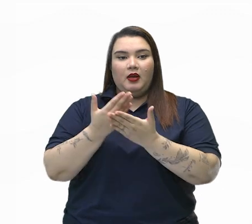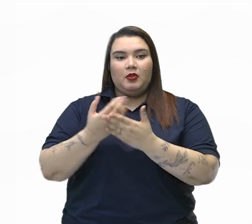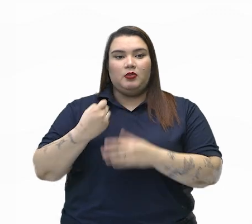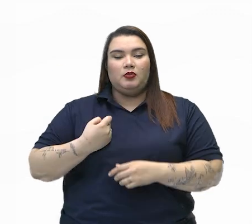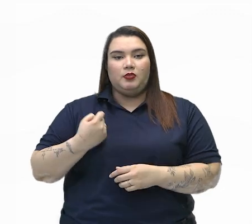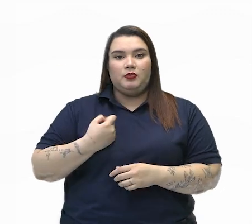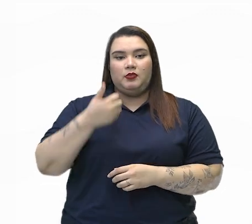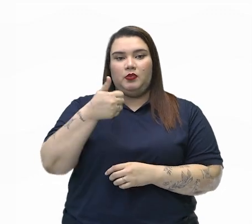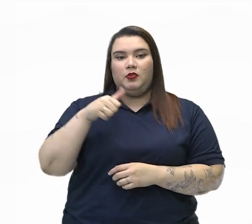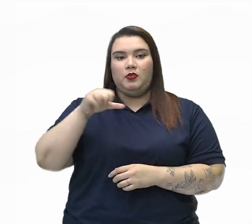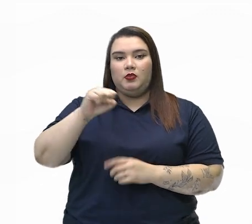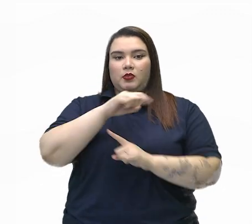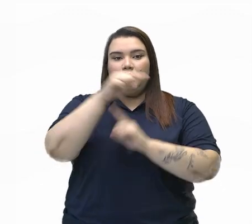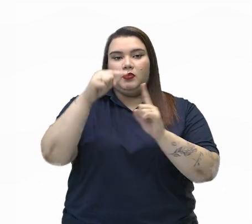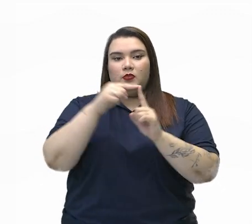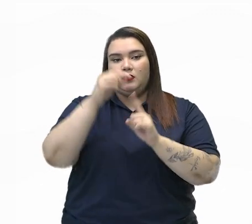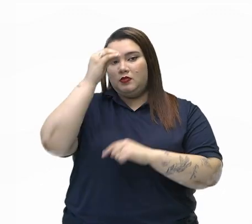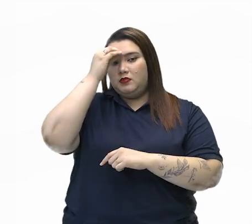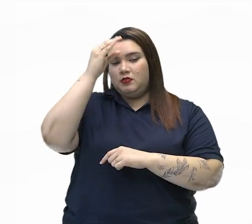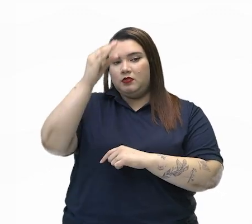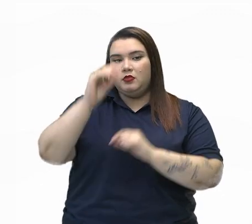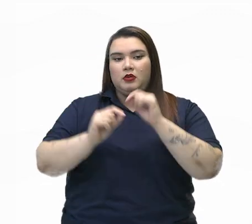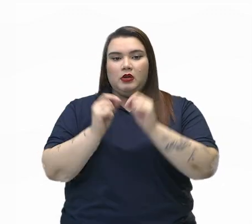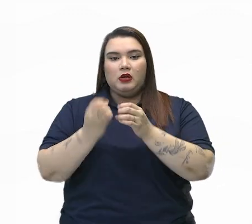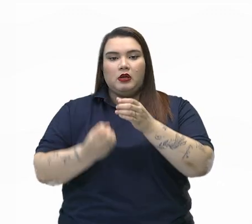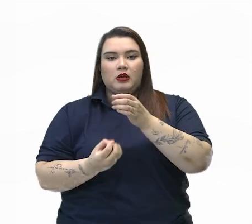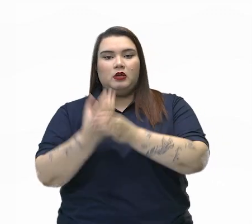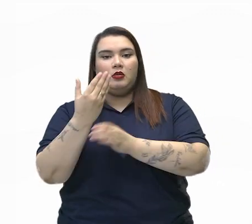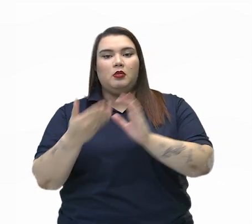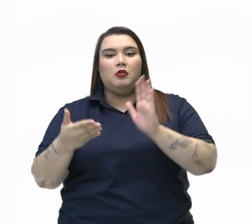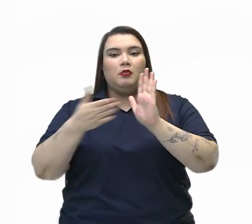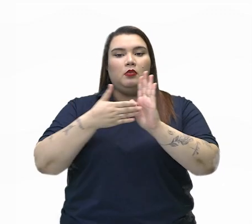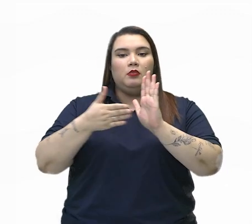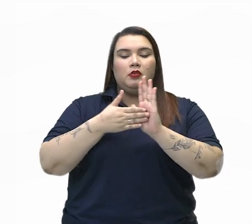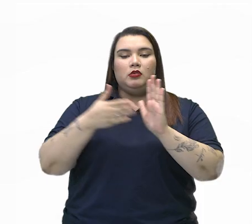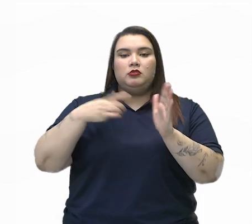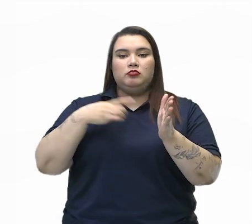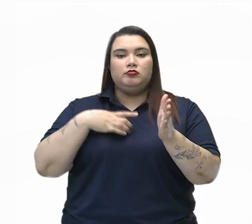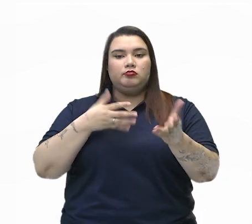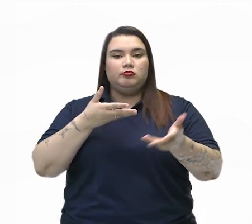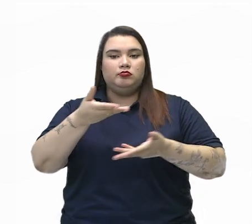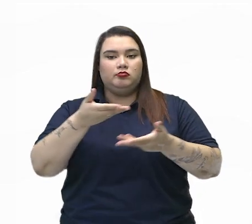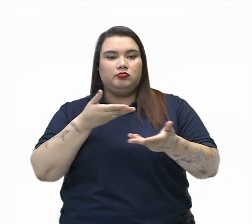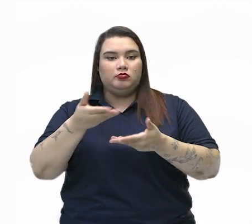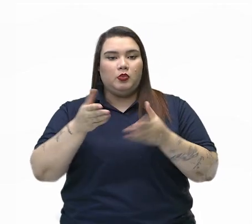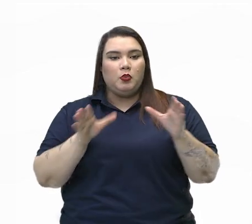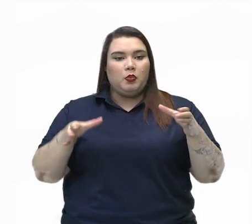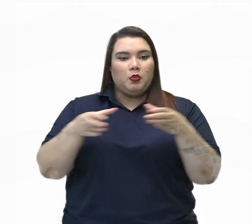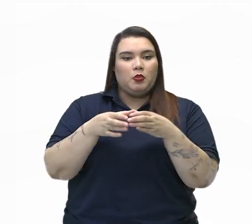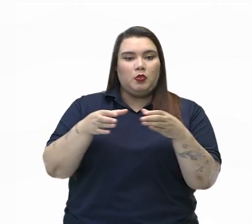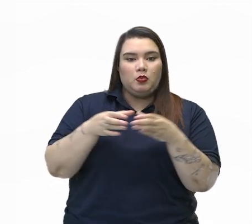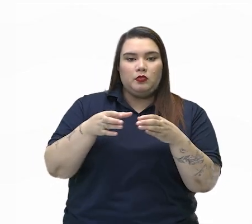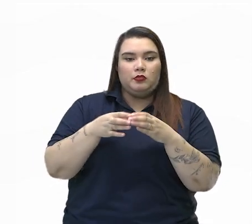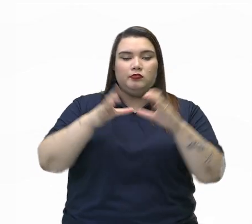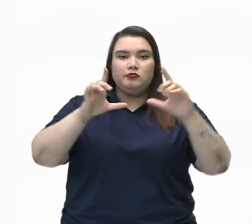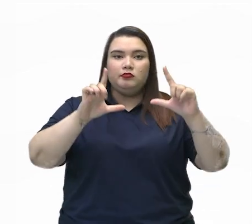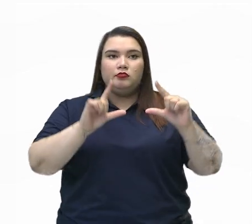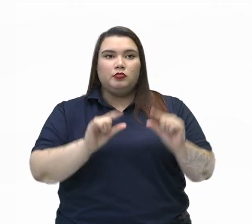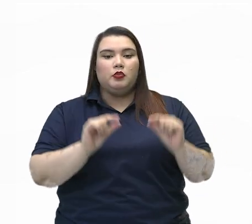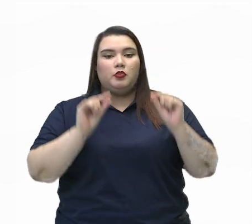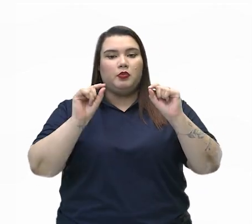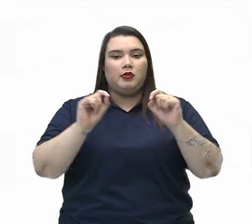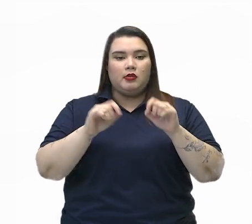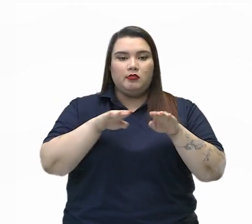Aula 18, objeto de conhecimento. Formulação de propostas que atendam ao coletivo